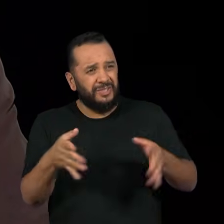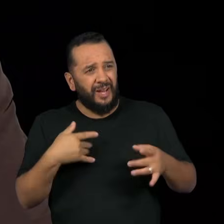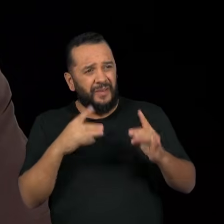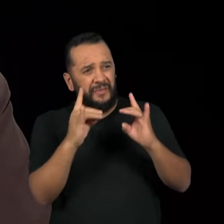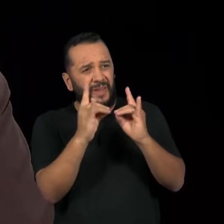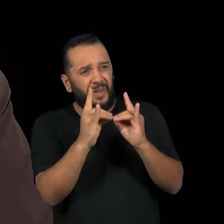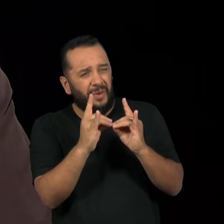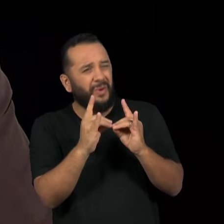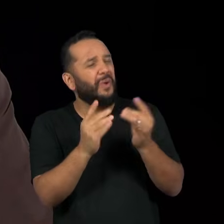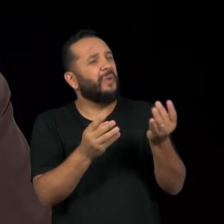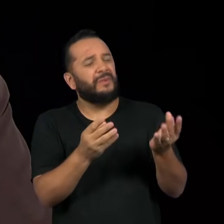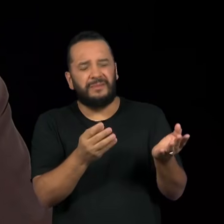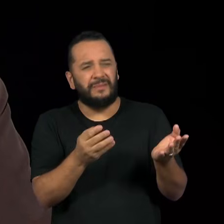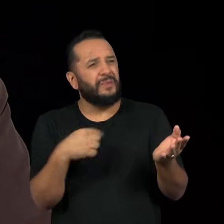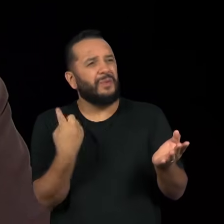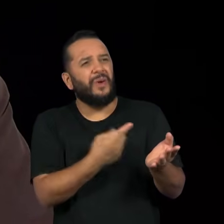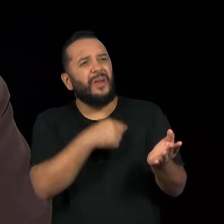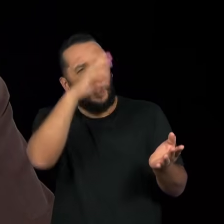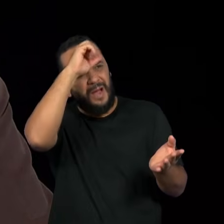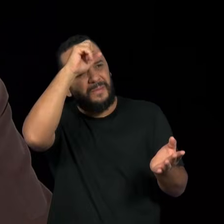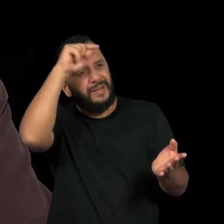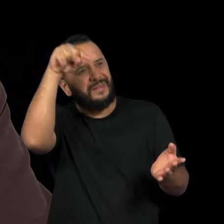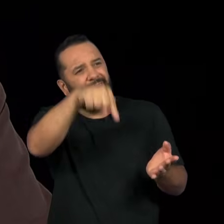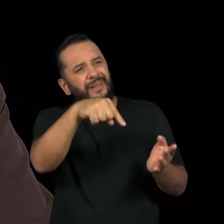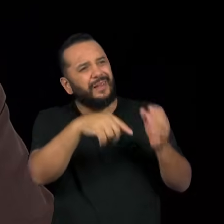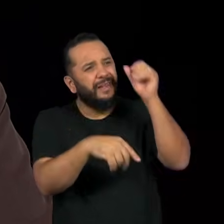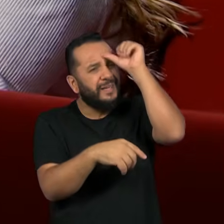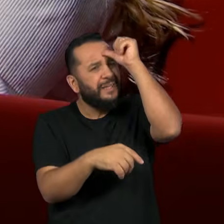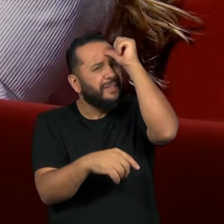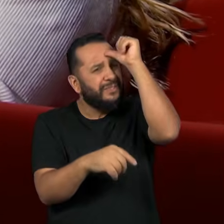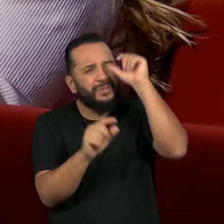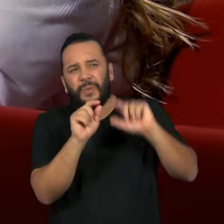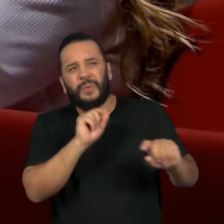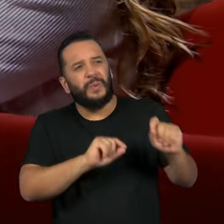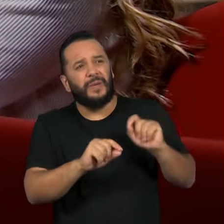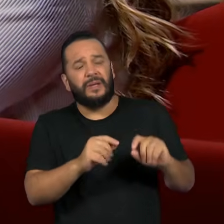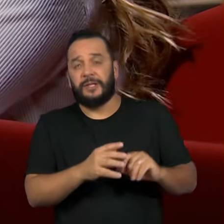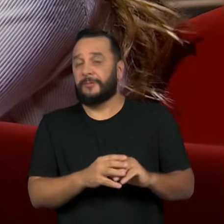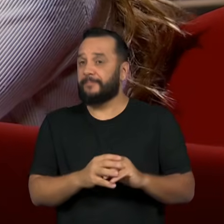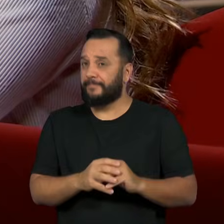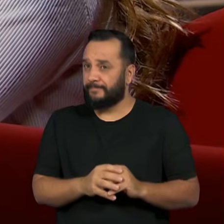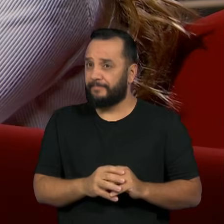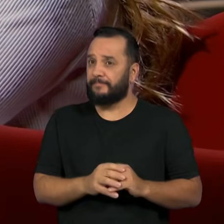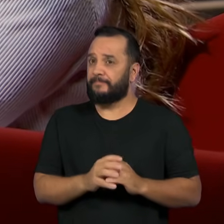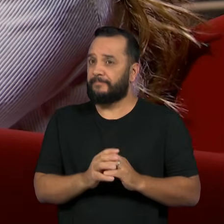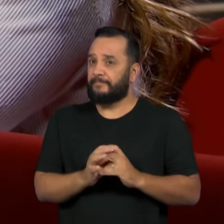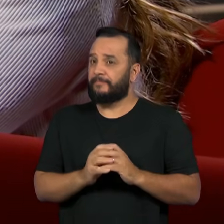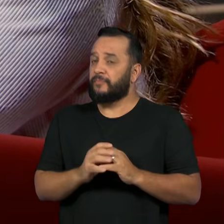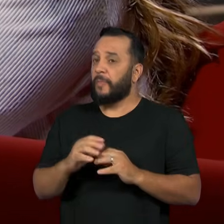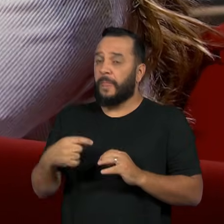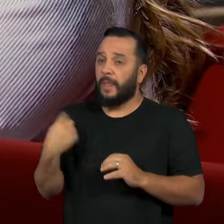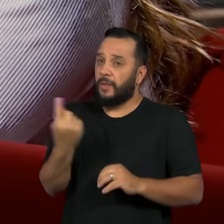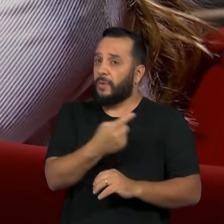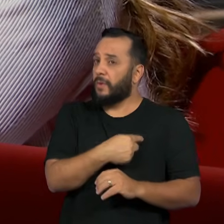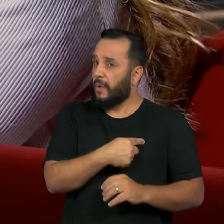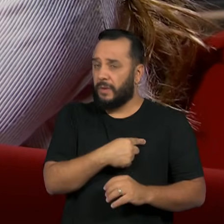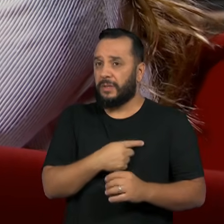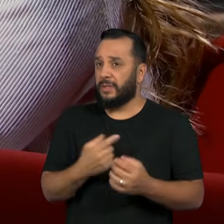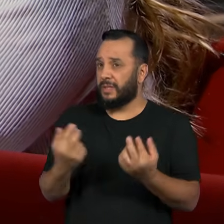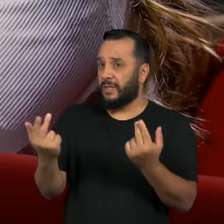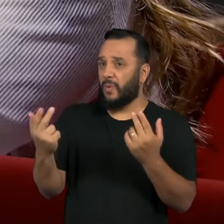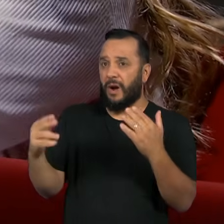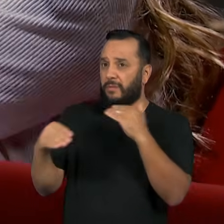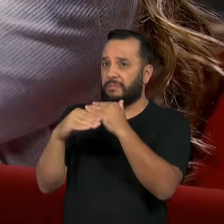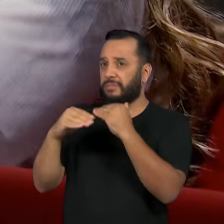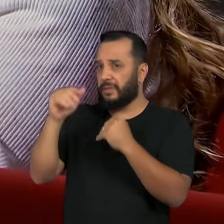O que a gente tem que aprender com certas culturas? Nós nunca vamos nos tornar como as pessoas da